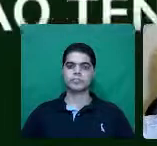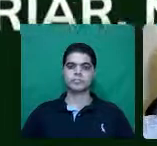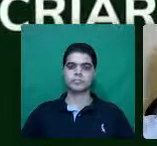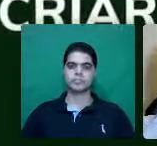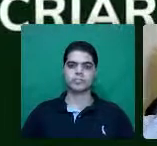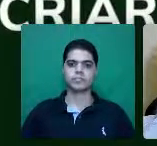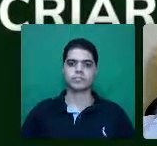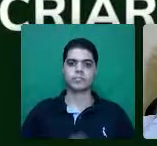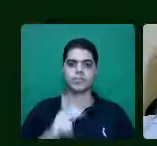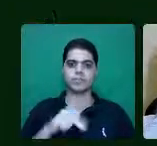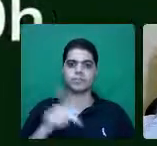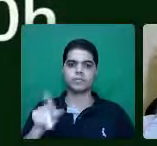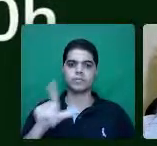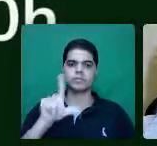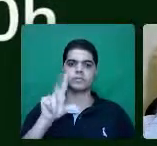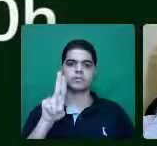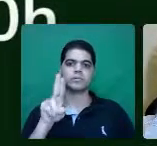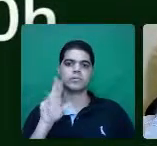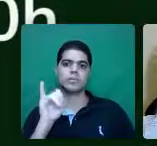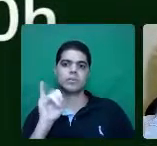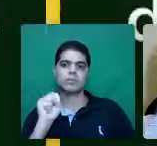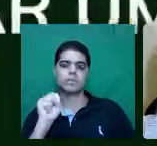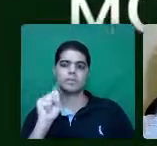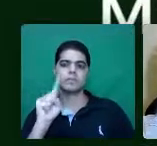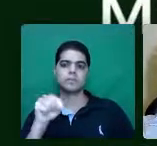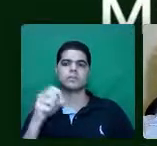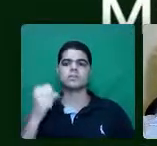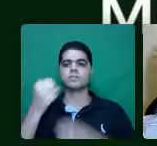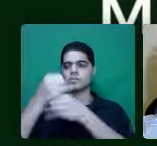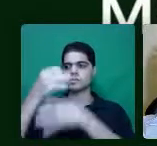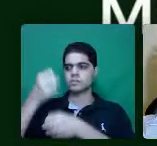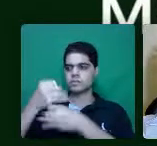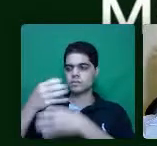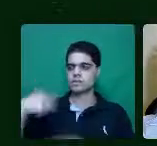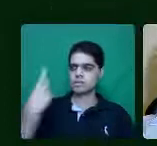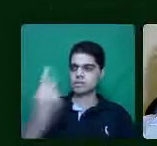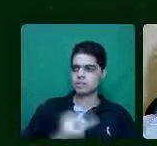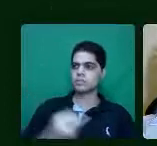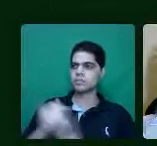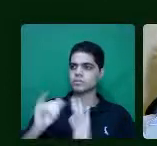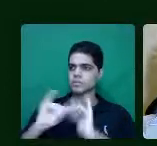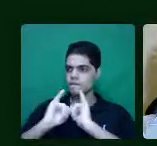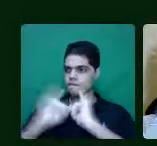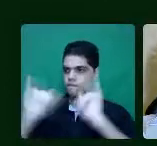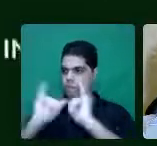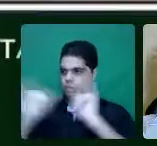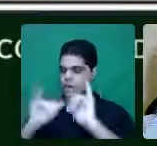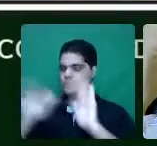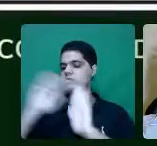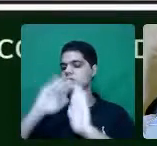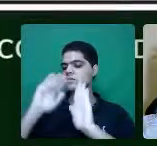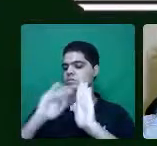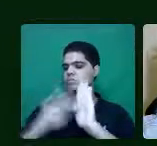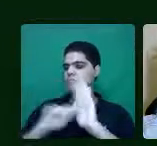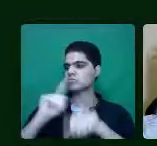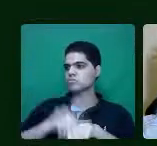está falando aqui, Ana. Uhum. Ana, não seria interessante que nós mentores informassem uma agenda de disponibilidade de horário para